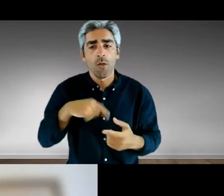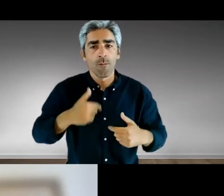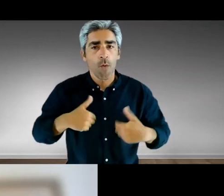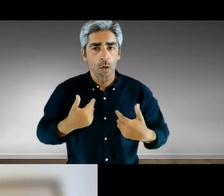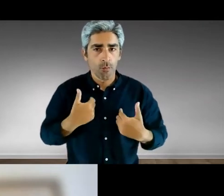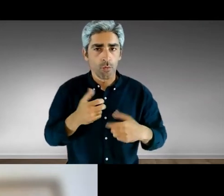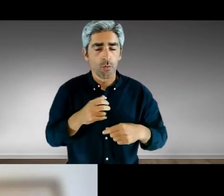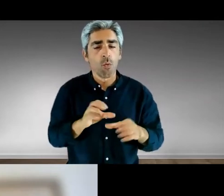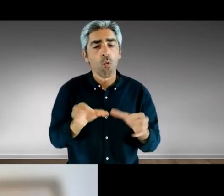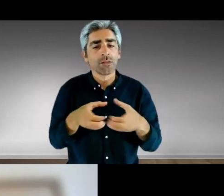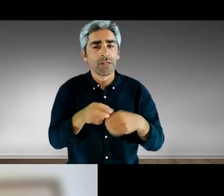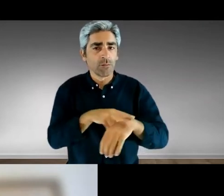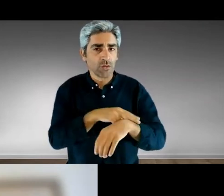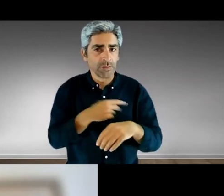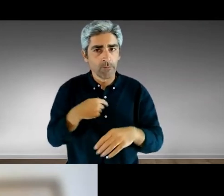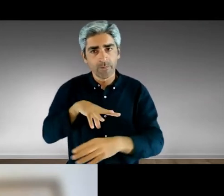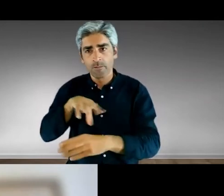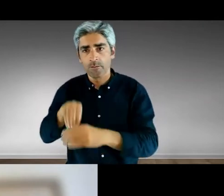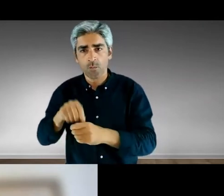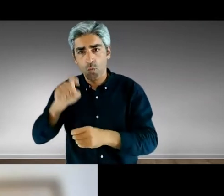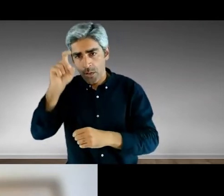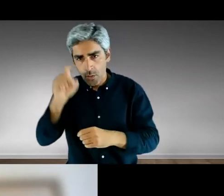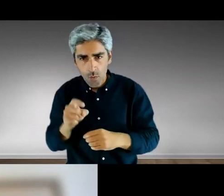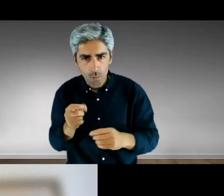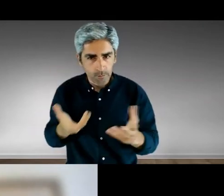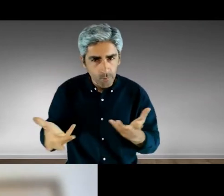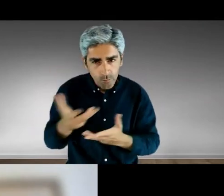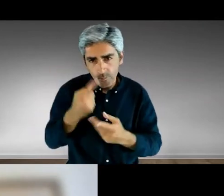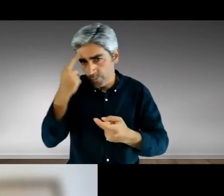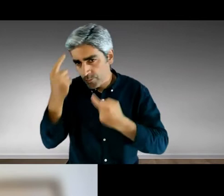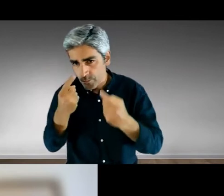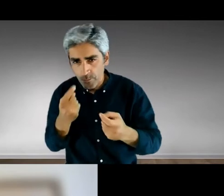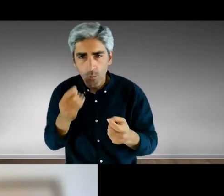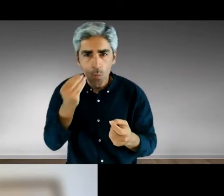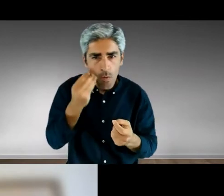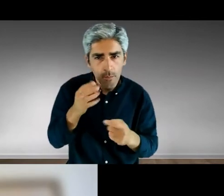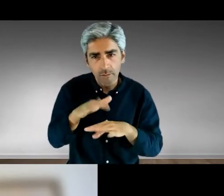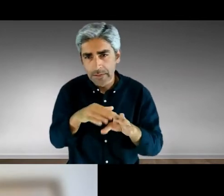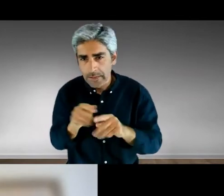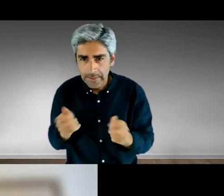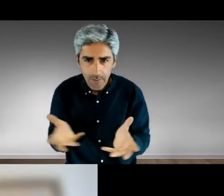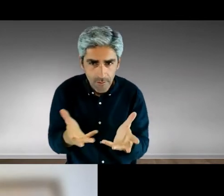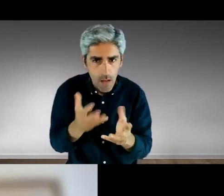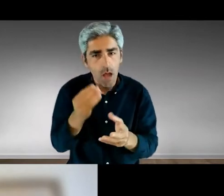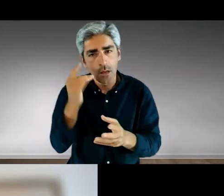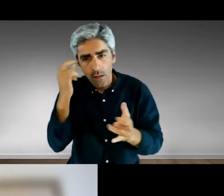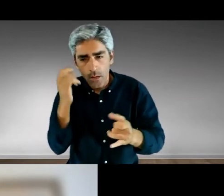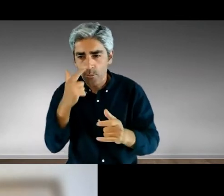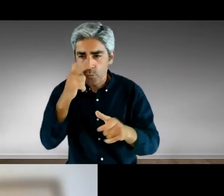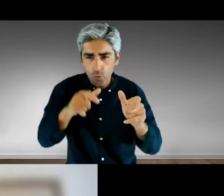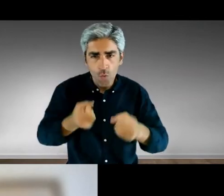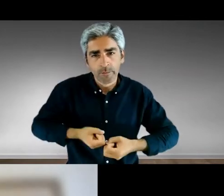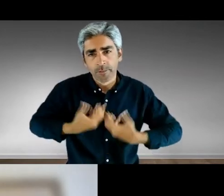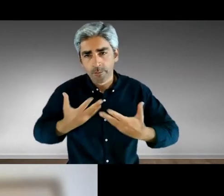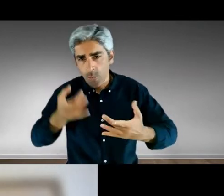elementos do Conselho de Administração o dia todo a acompanhar e a promover e a incentivar as pessoas a expressar as